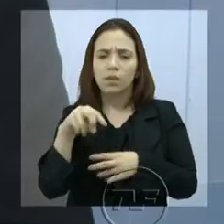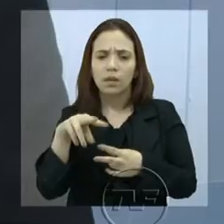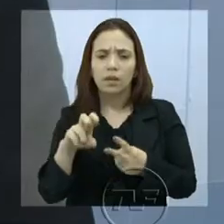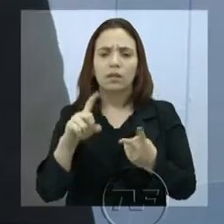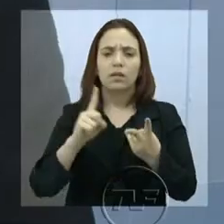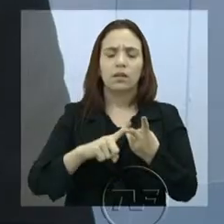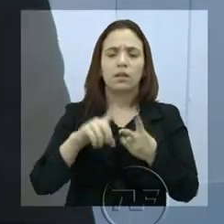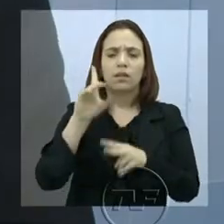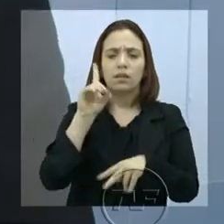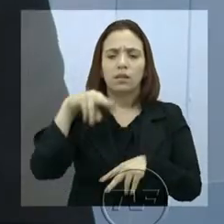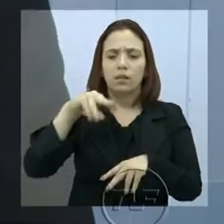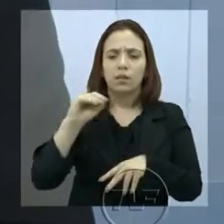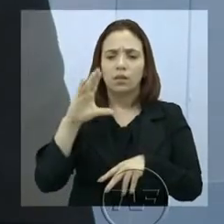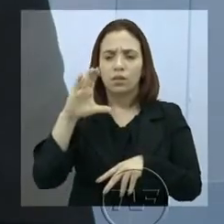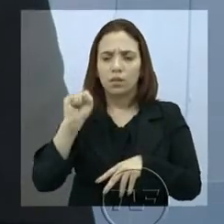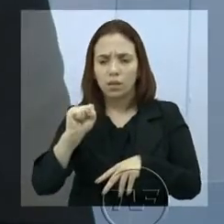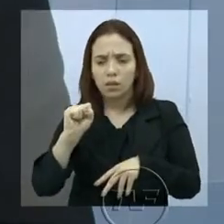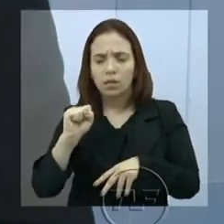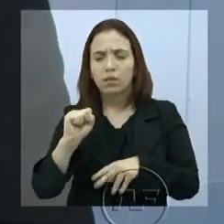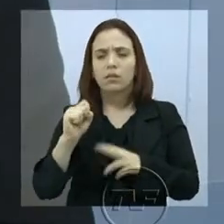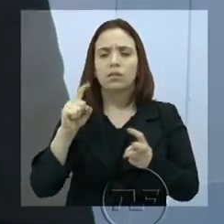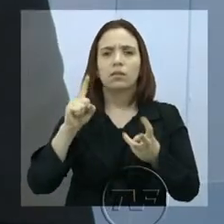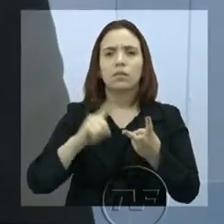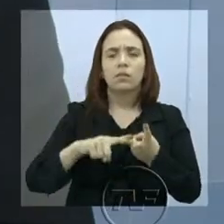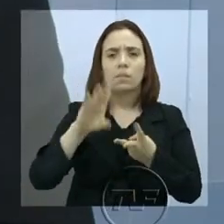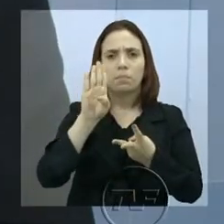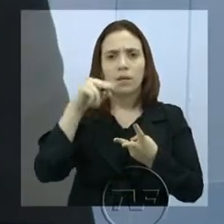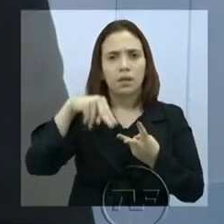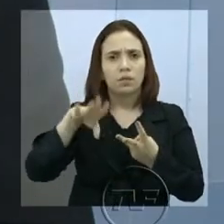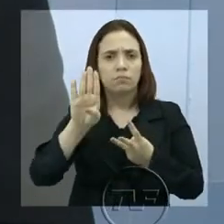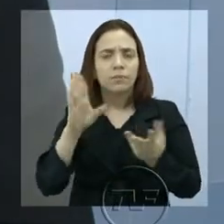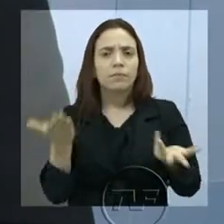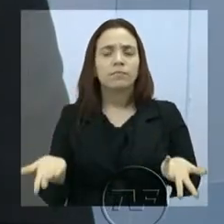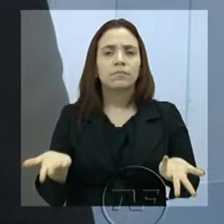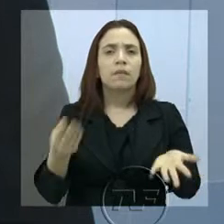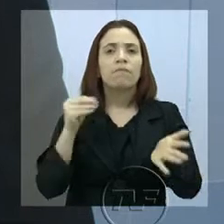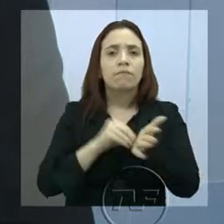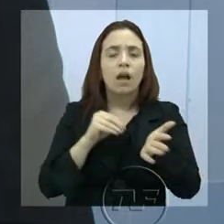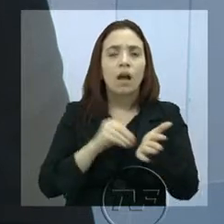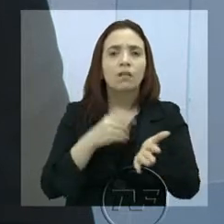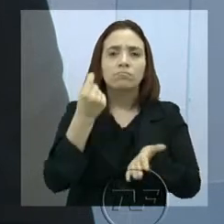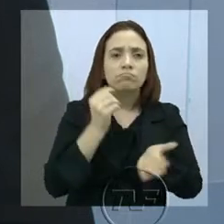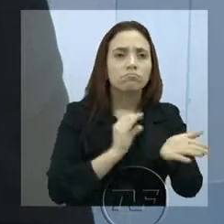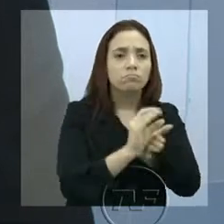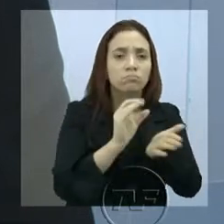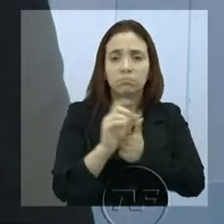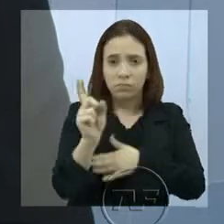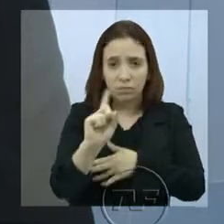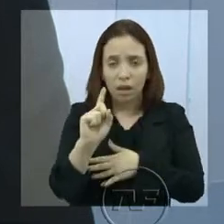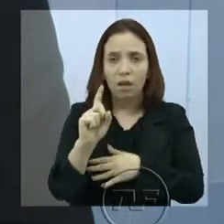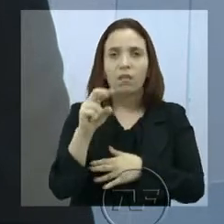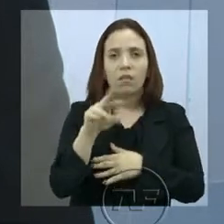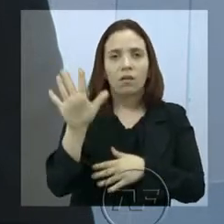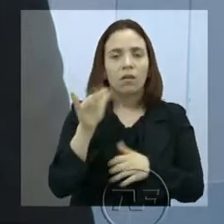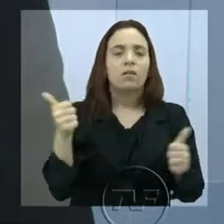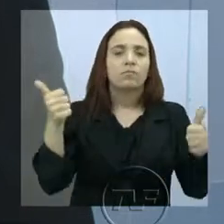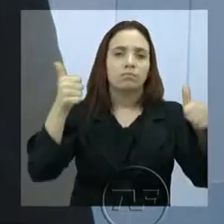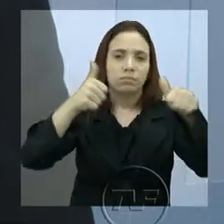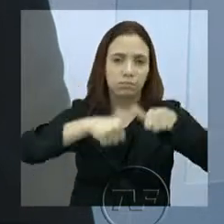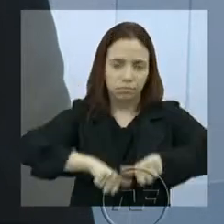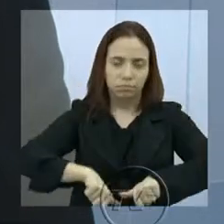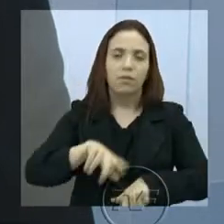Denox, sem os incentivos de um BNB, ela literalmente entra em colapso. E como você